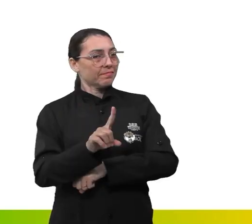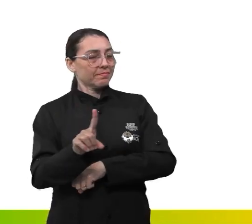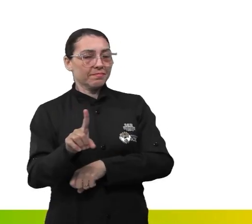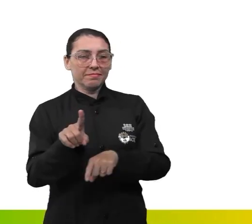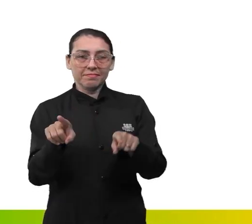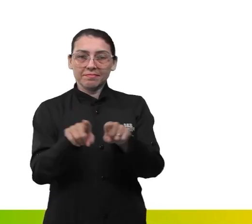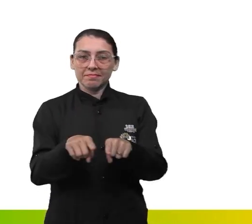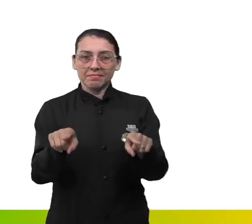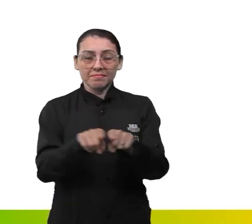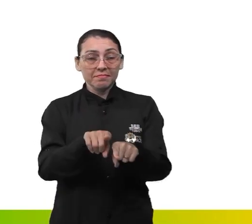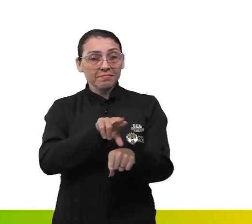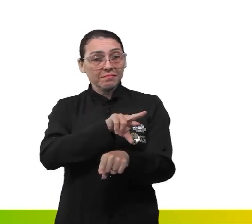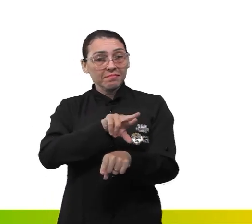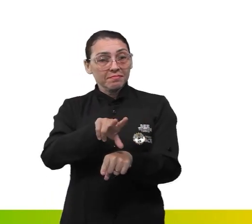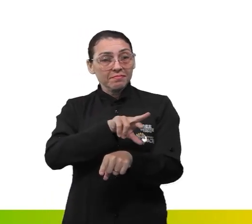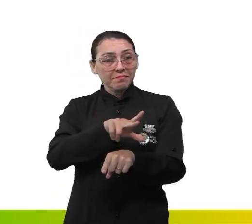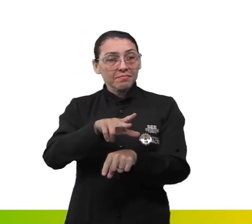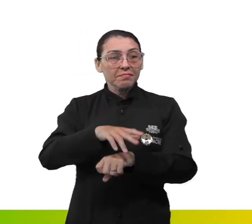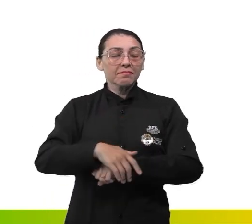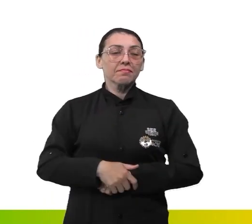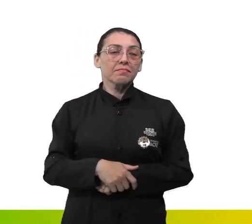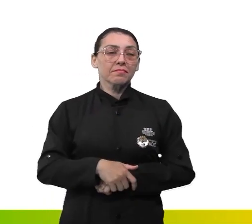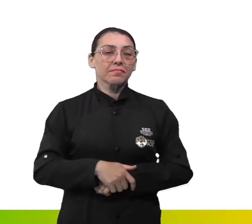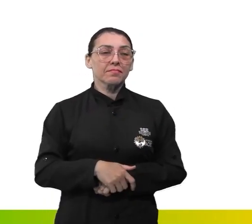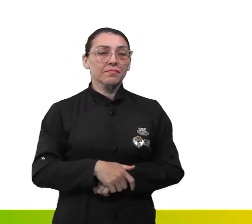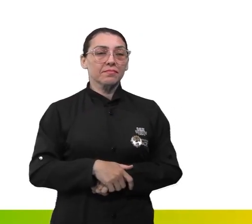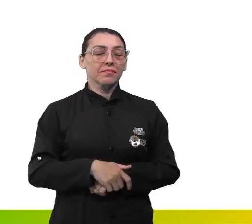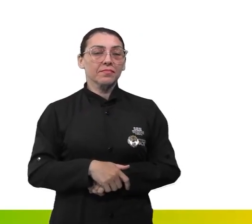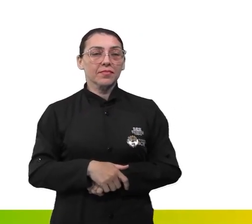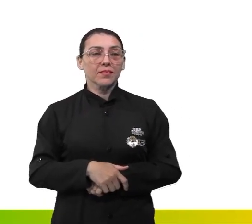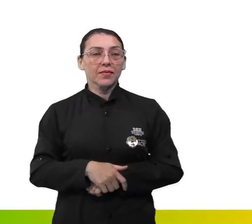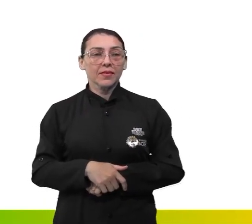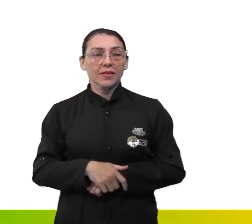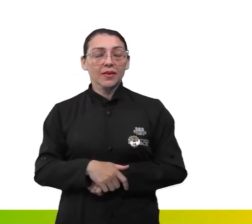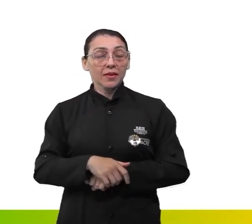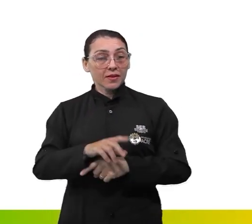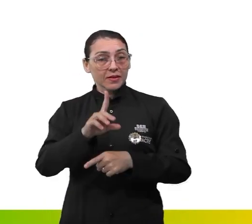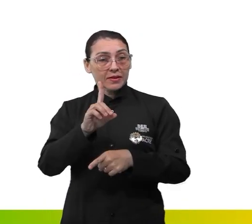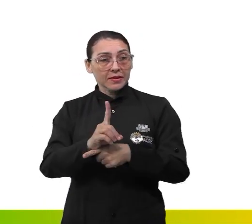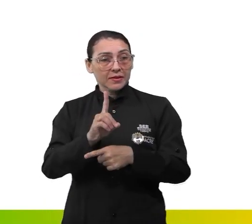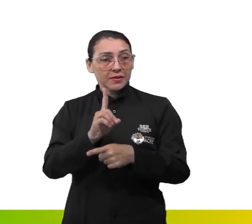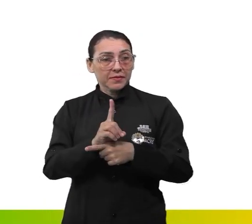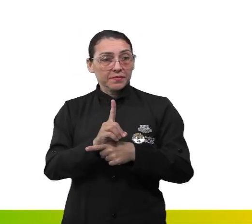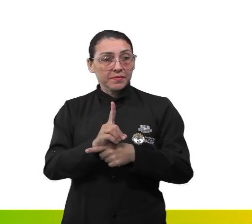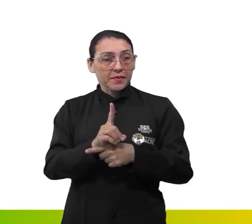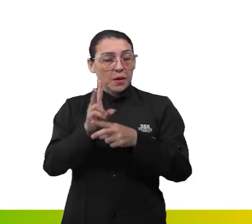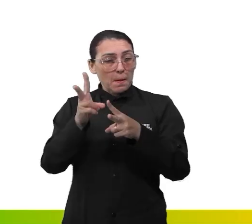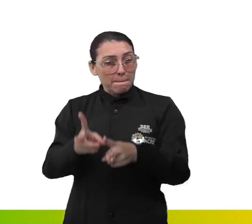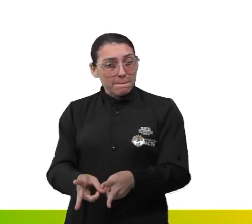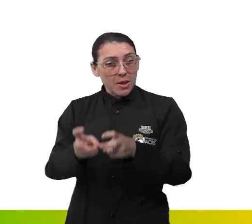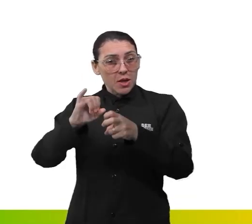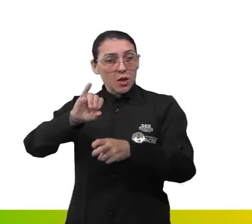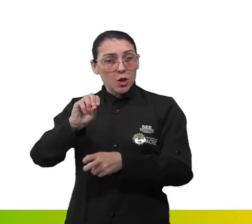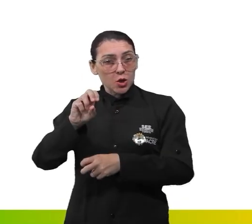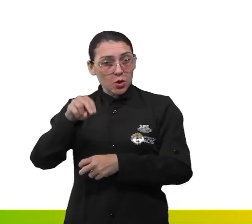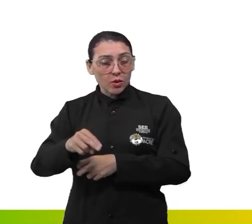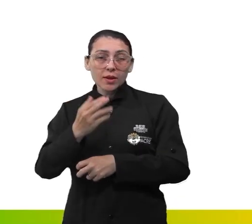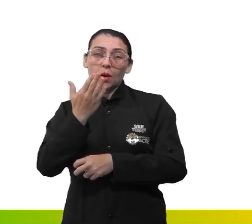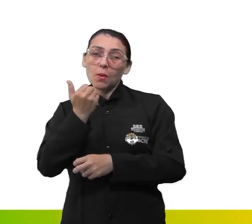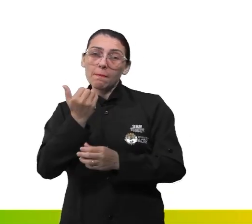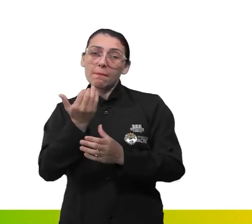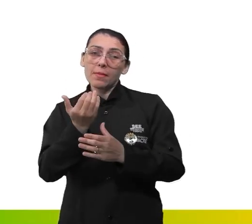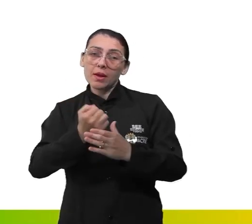Também não é essa a nossa alternativa, tudo bem? Na letra D, ao perceber que John está